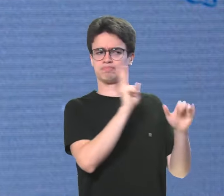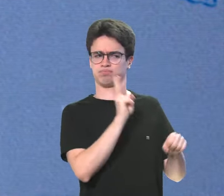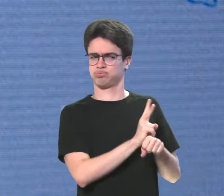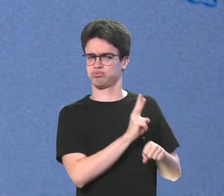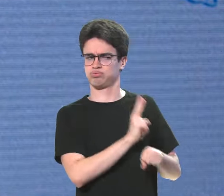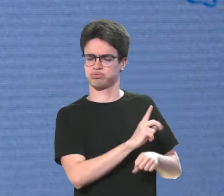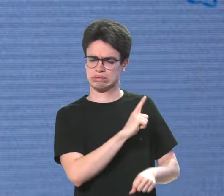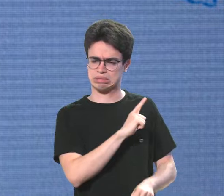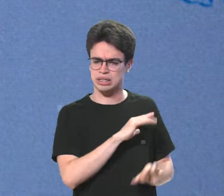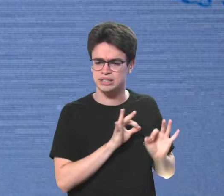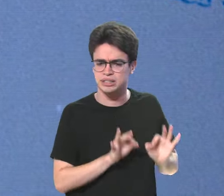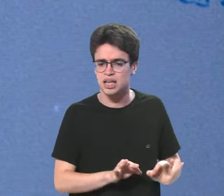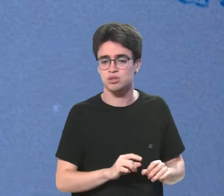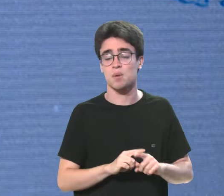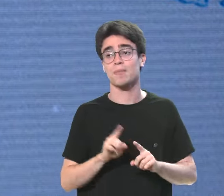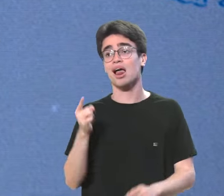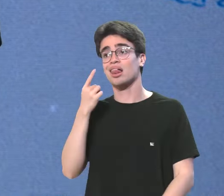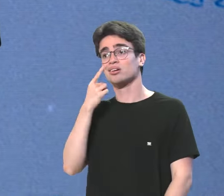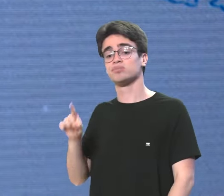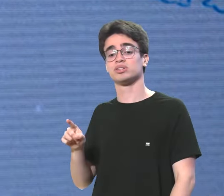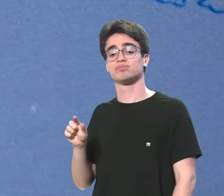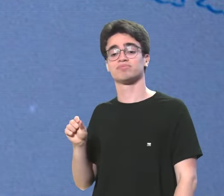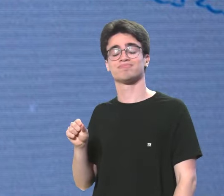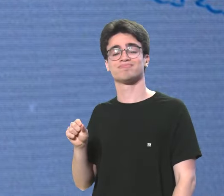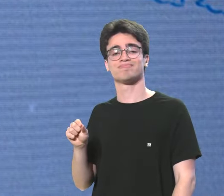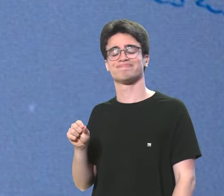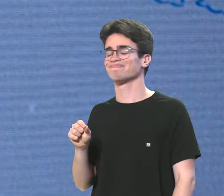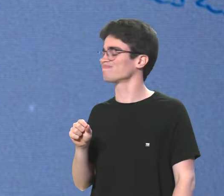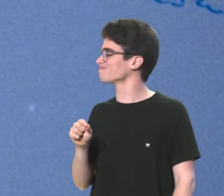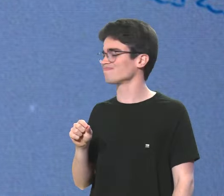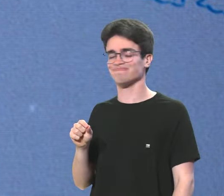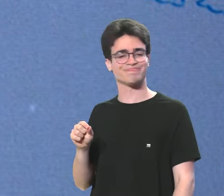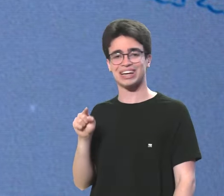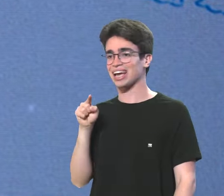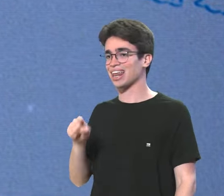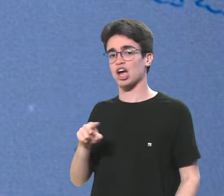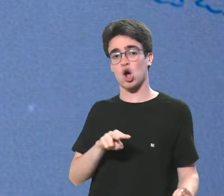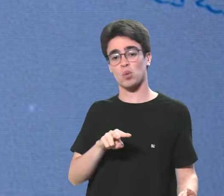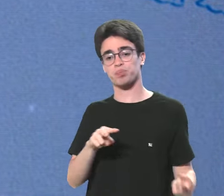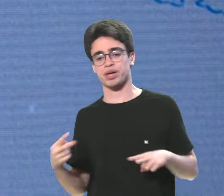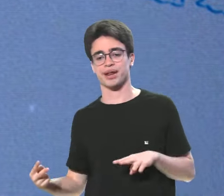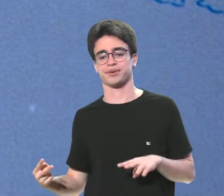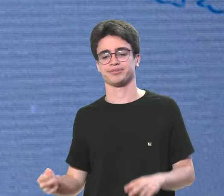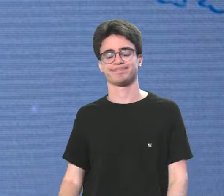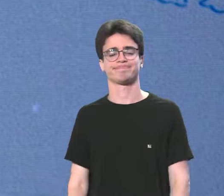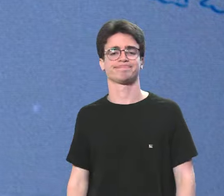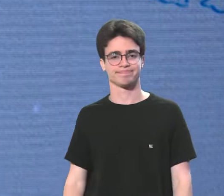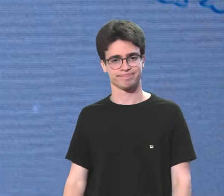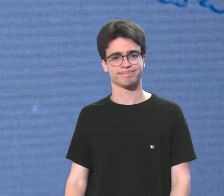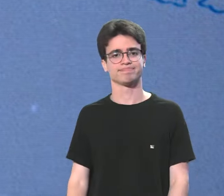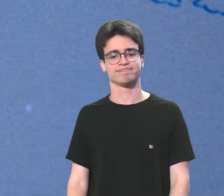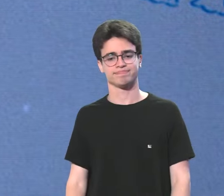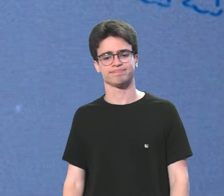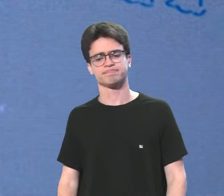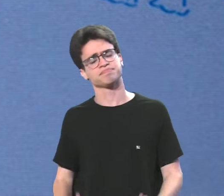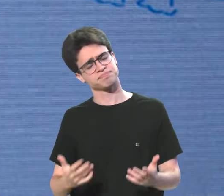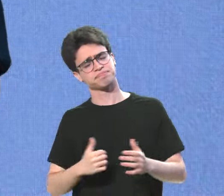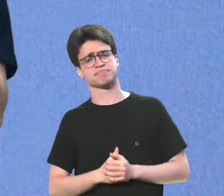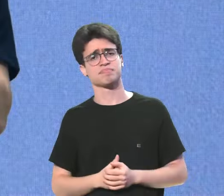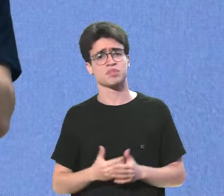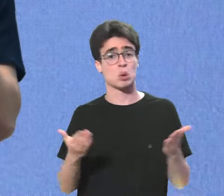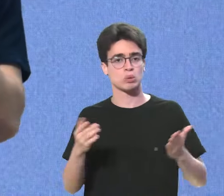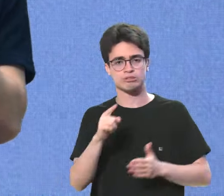Deus mas ele descobriu que tava sendo extremamente o contrário do que ele achava hoje você pode